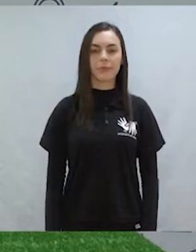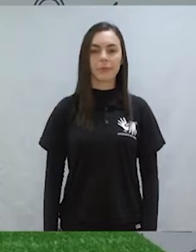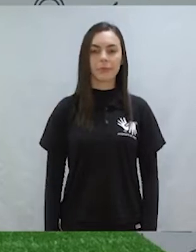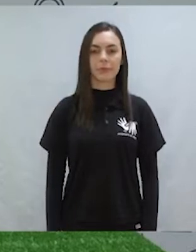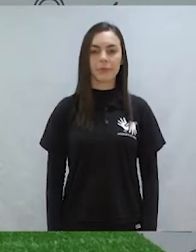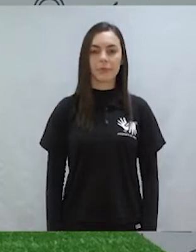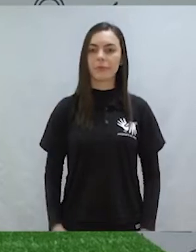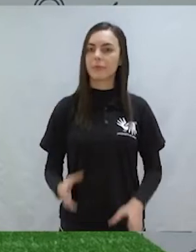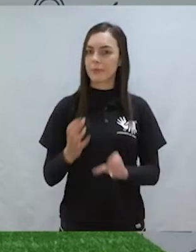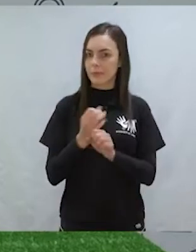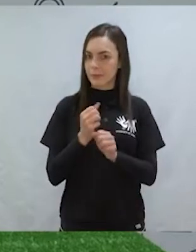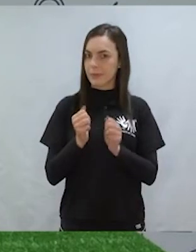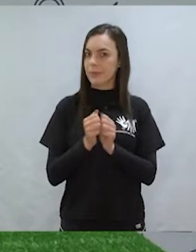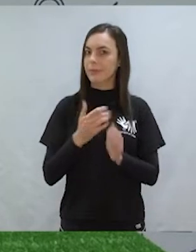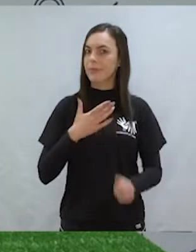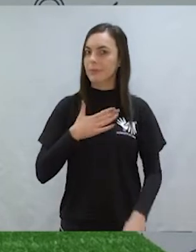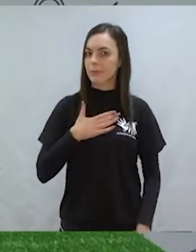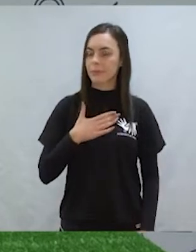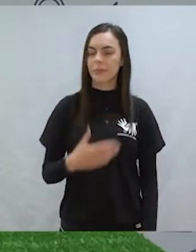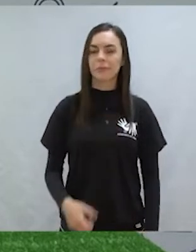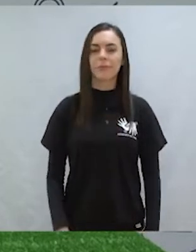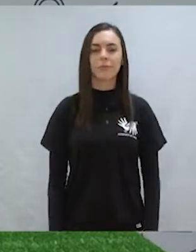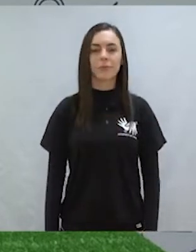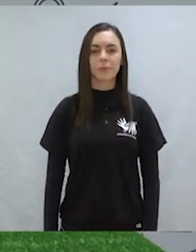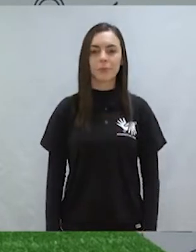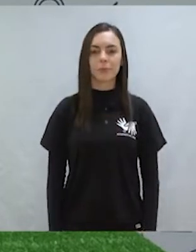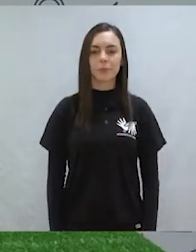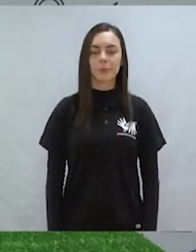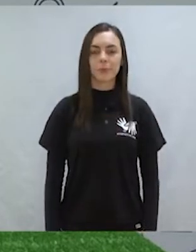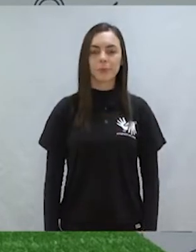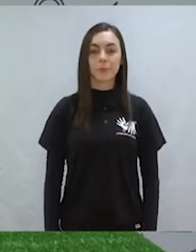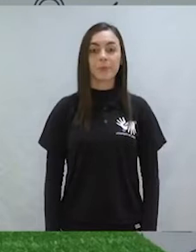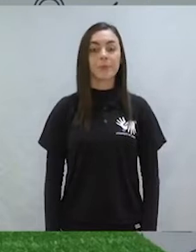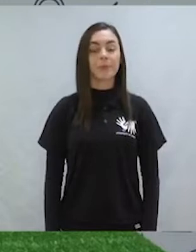1, 2, 3. Conta junto com a prof lá.